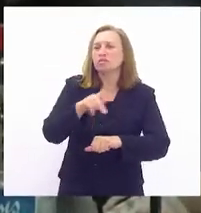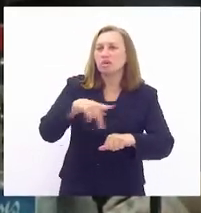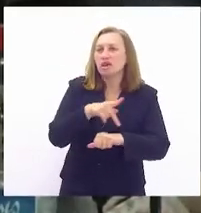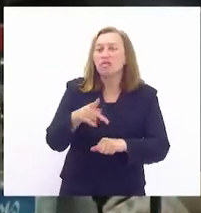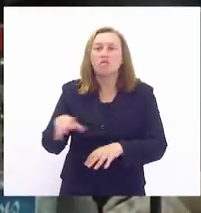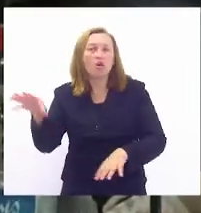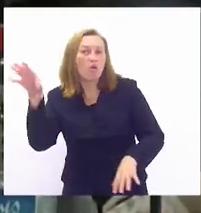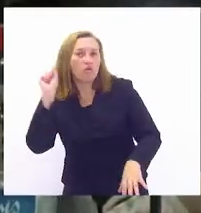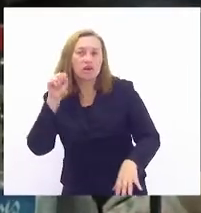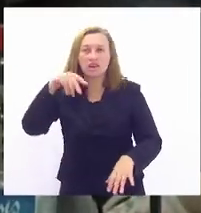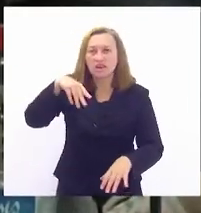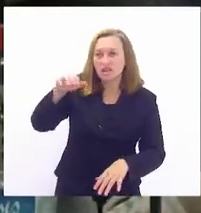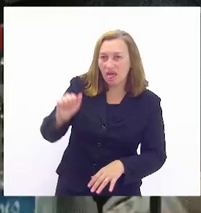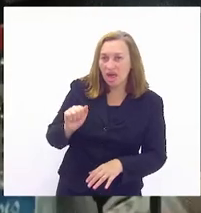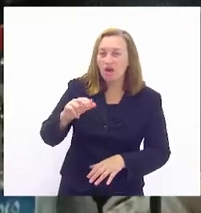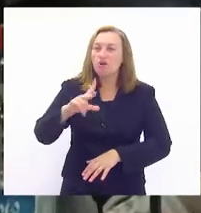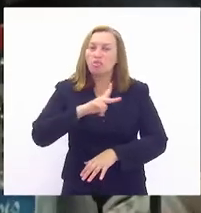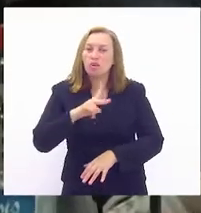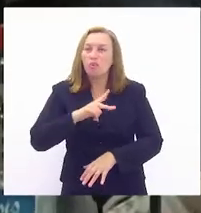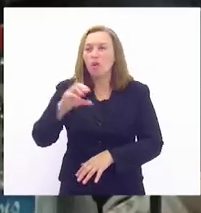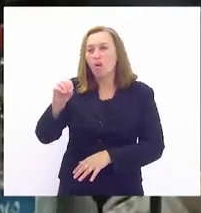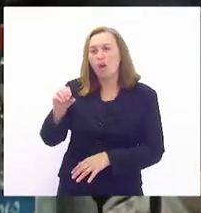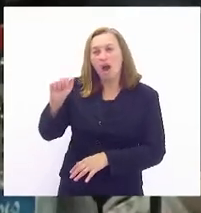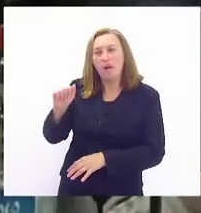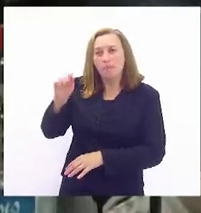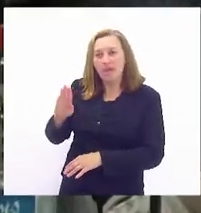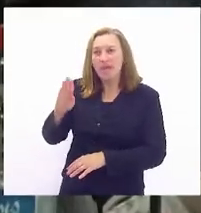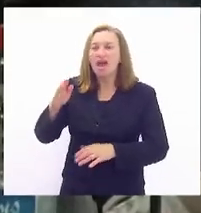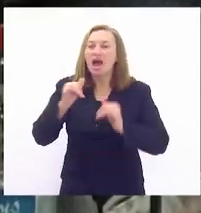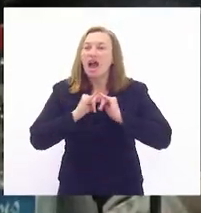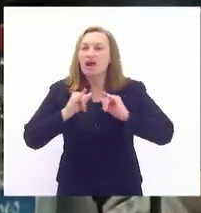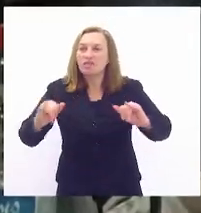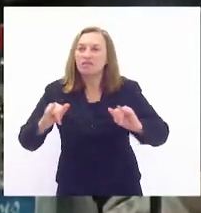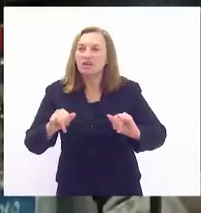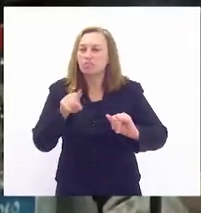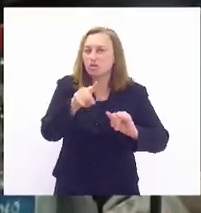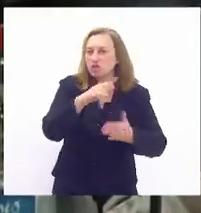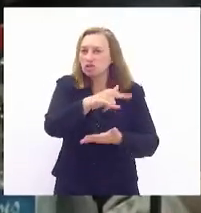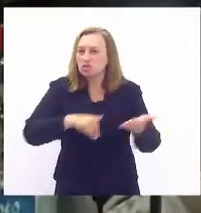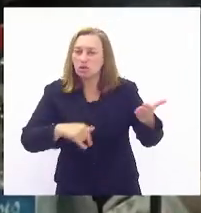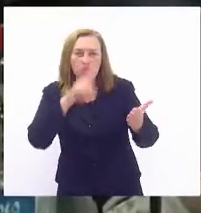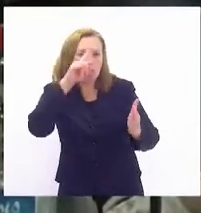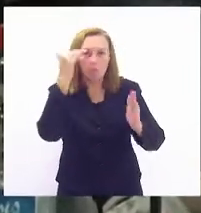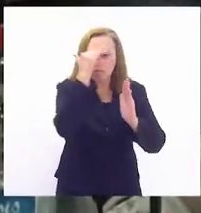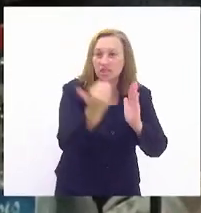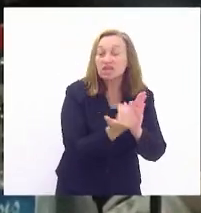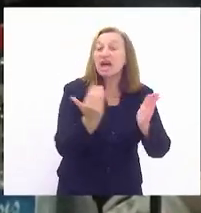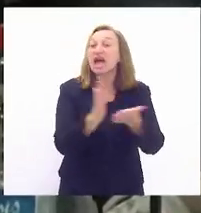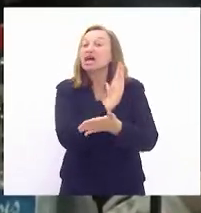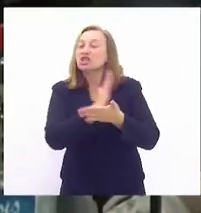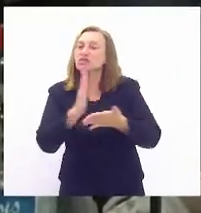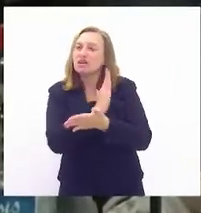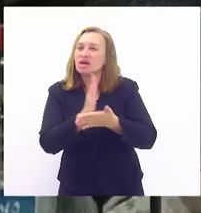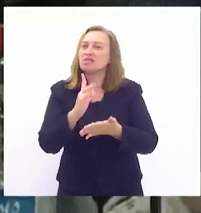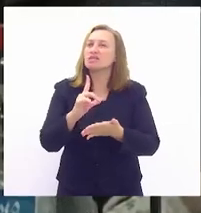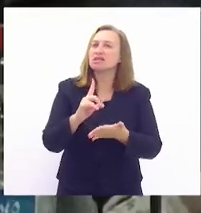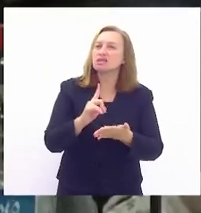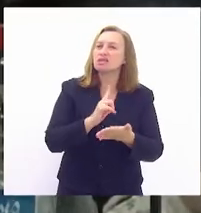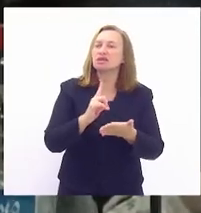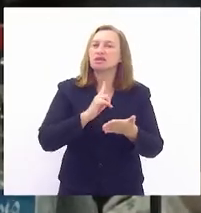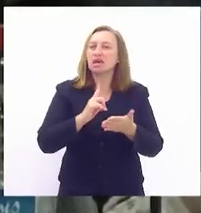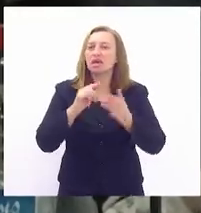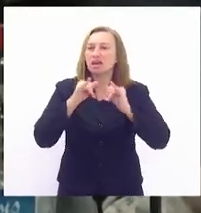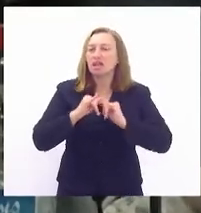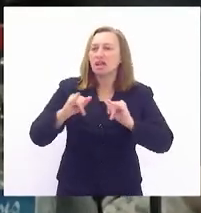caso IPF, caso a própria OAB, comunique dizendo que esses certificados não estão sendo cumpridos. Muitas das vezes ela preenche um formulário, tem